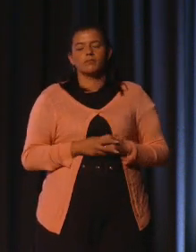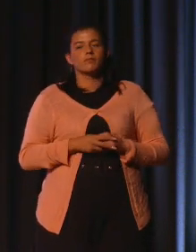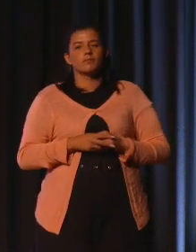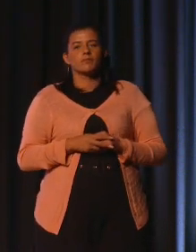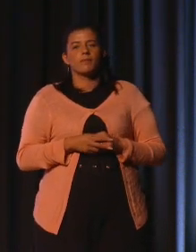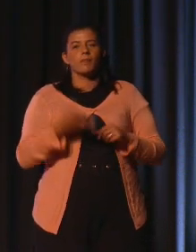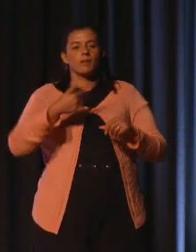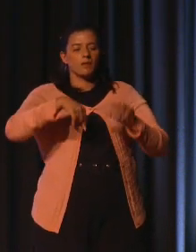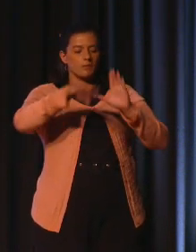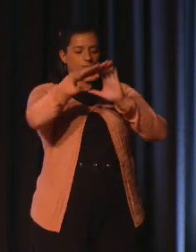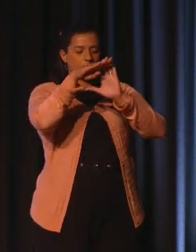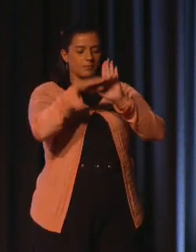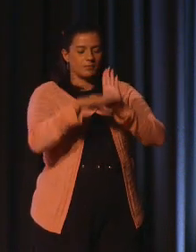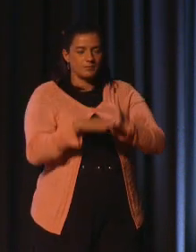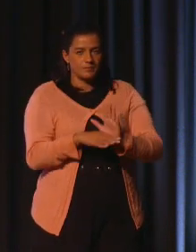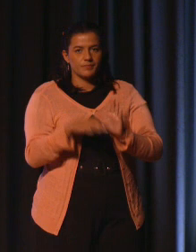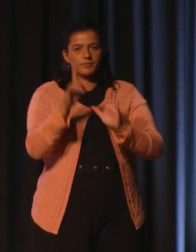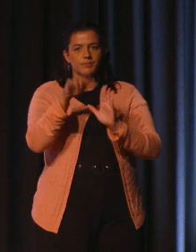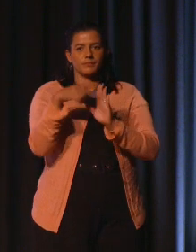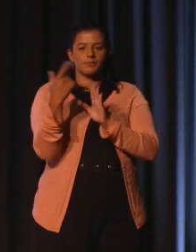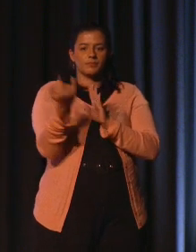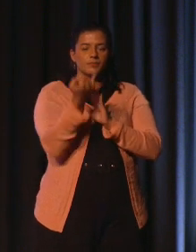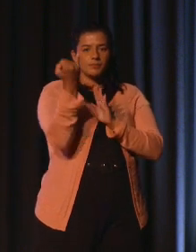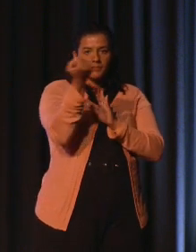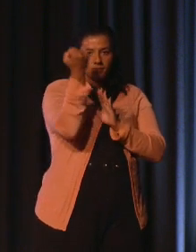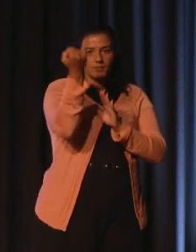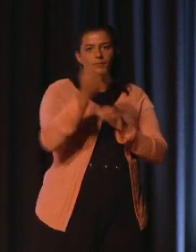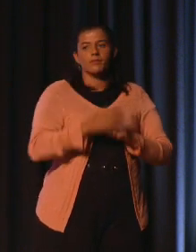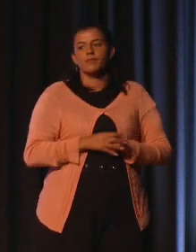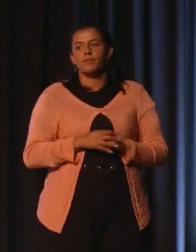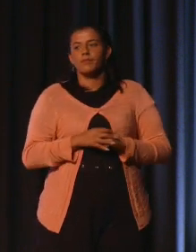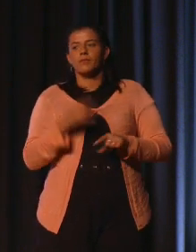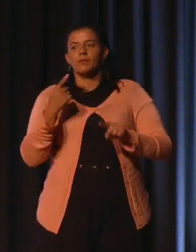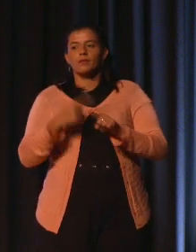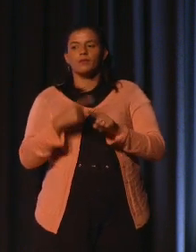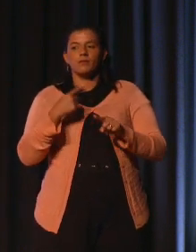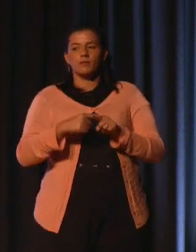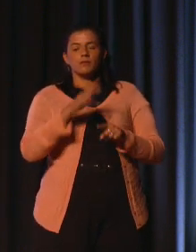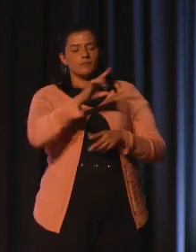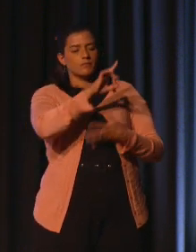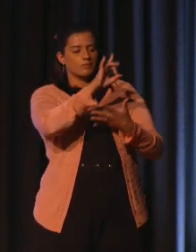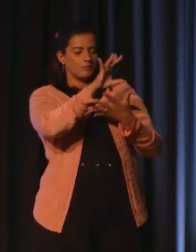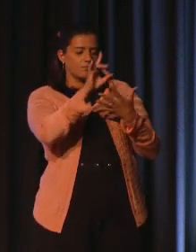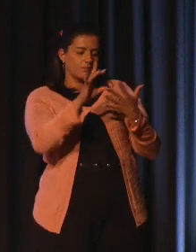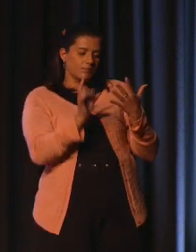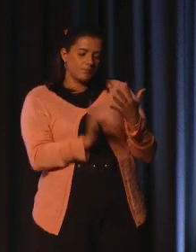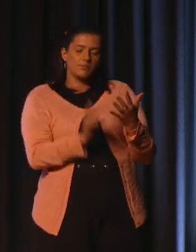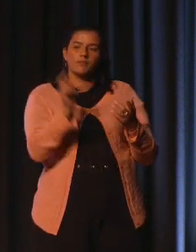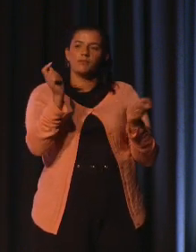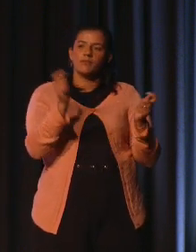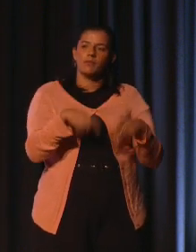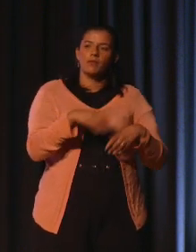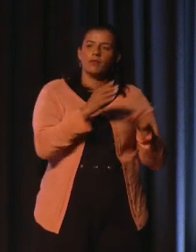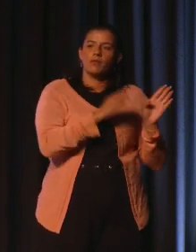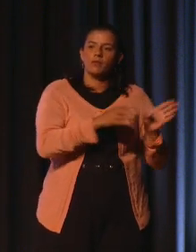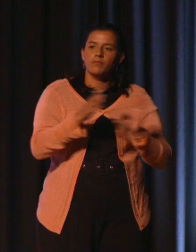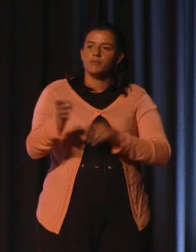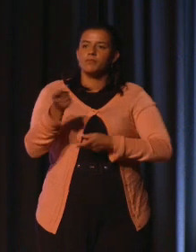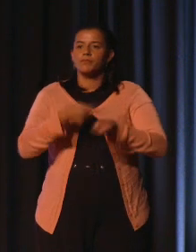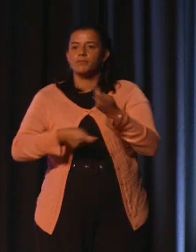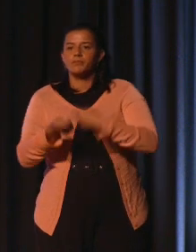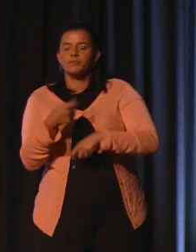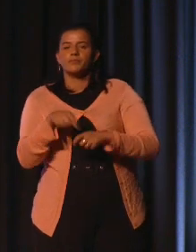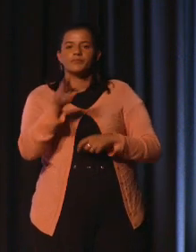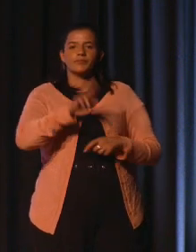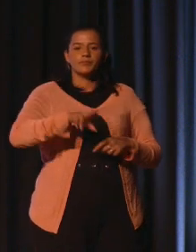Na programação e na aquisição, isso também é extremamente importante, porque nessa etapa é onde o Ministério vai programar o que ele vai adquirir,